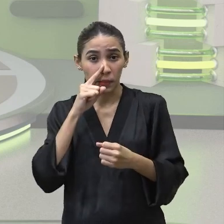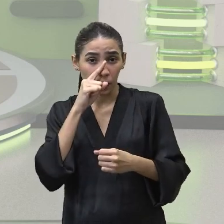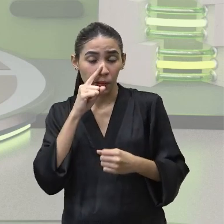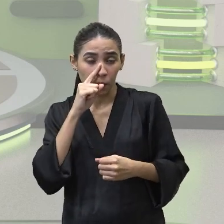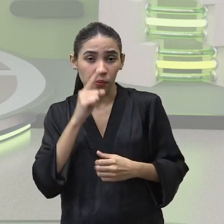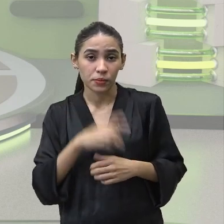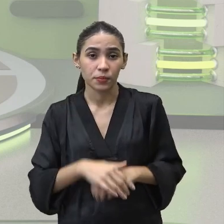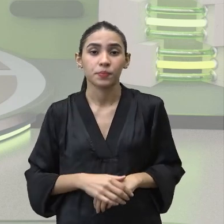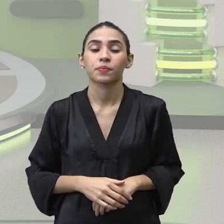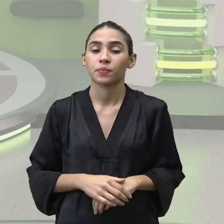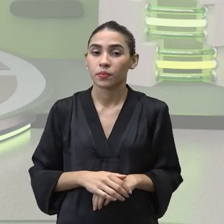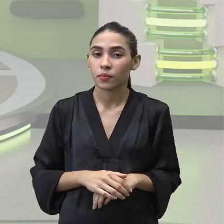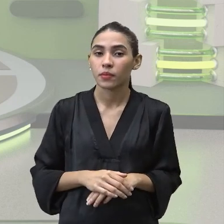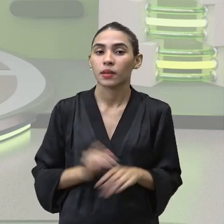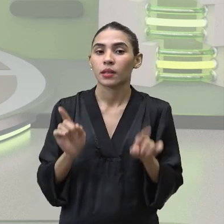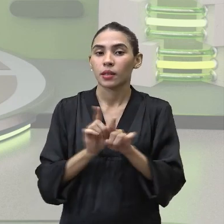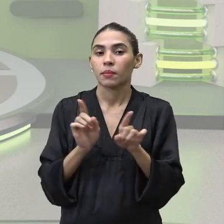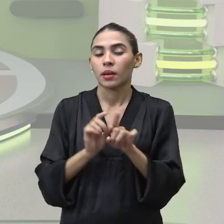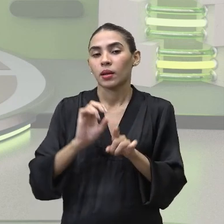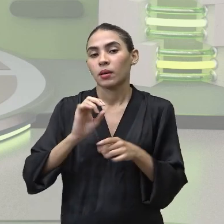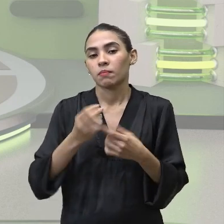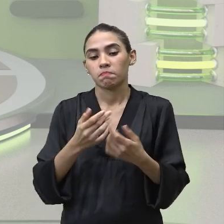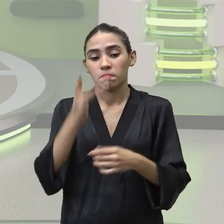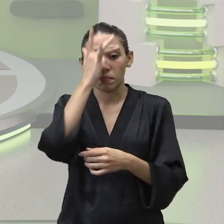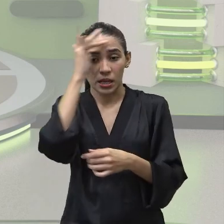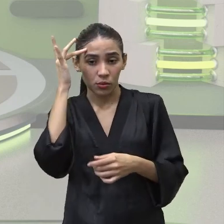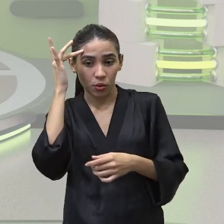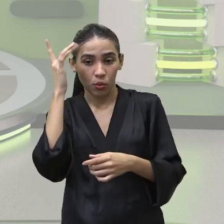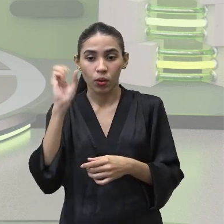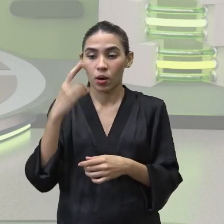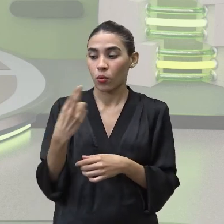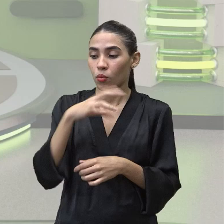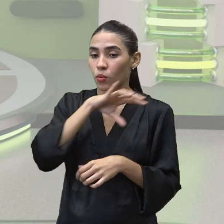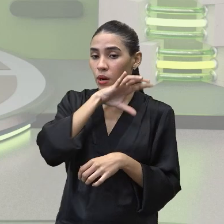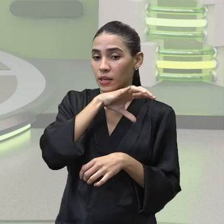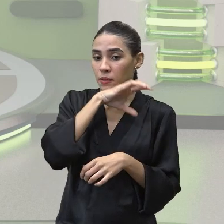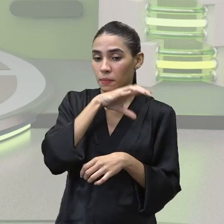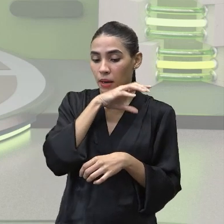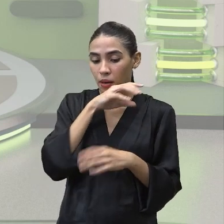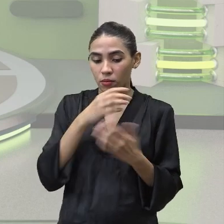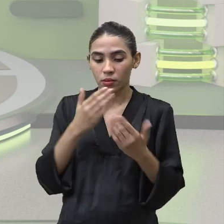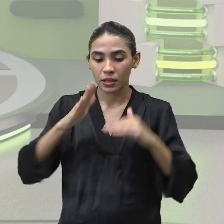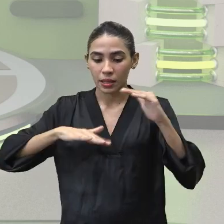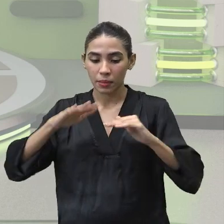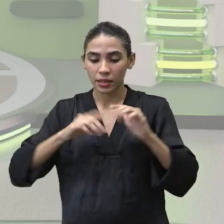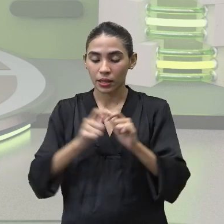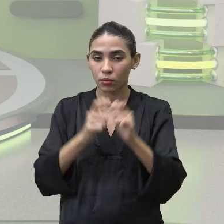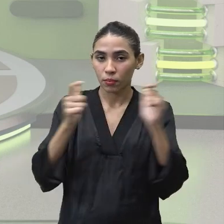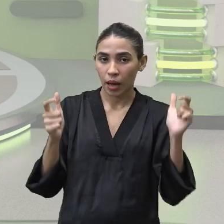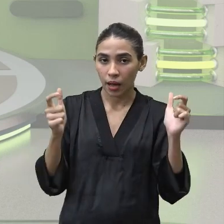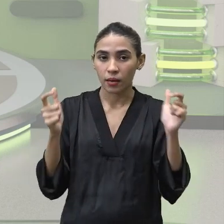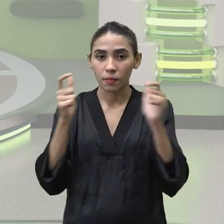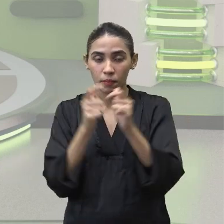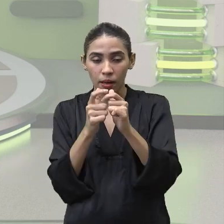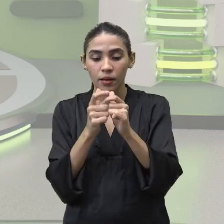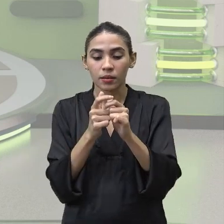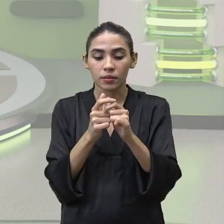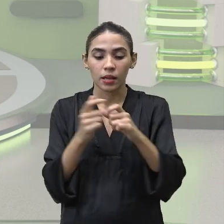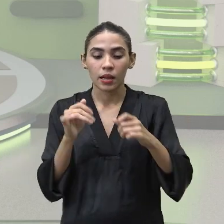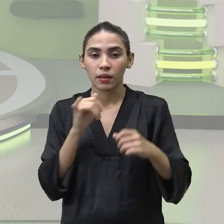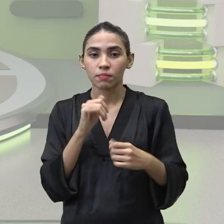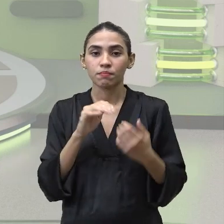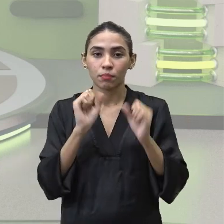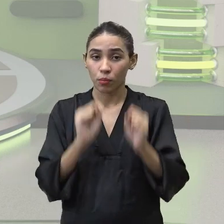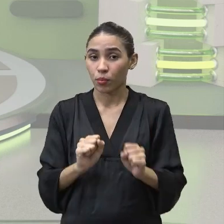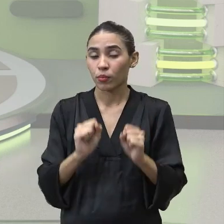venenosa, e a pessoa ou o animal em contato, né, dependendo do tamanho do animal, do porte dele, ele pode vir a